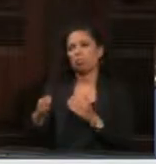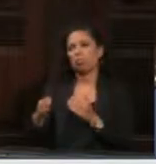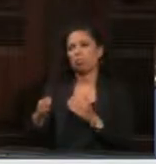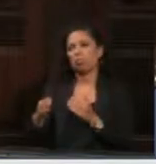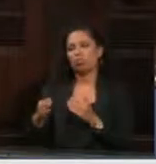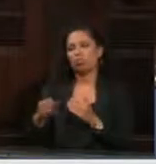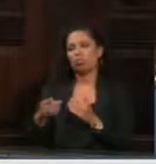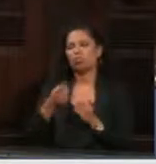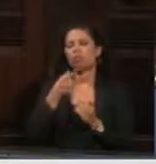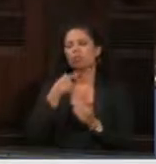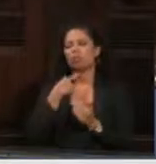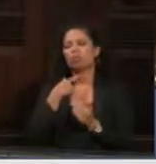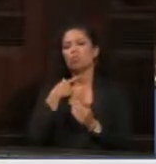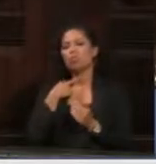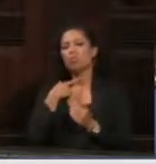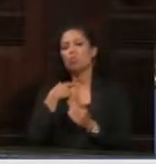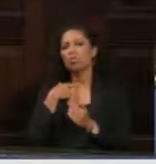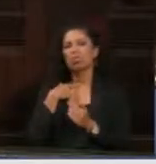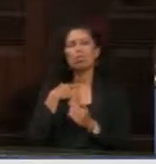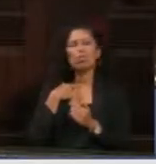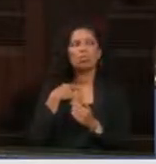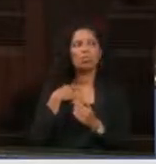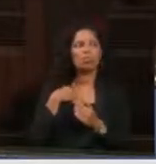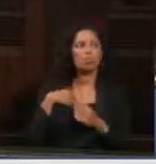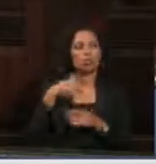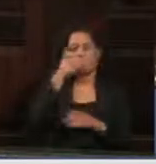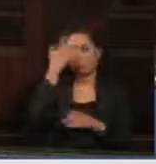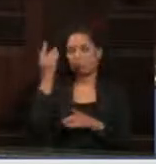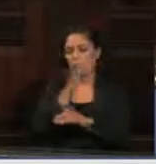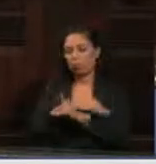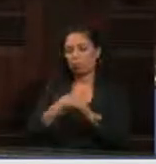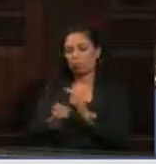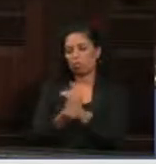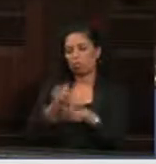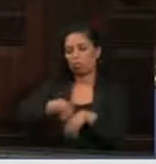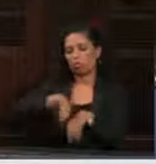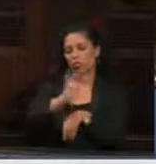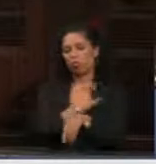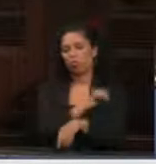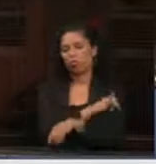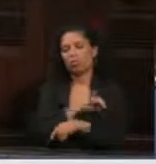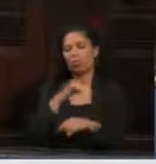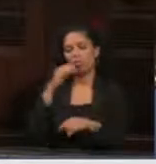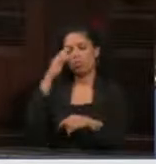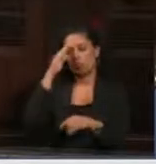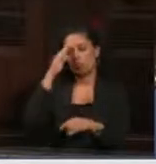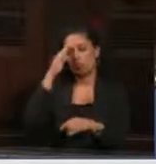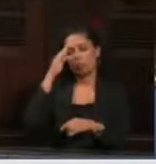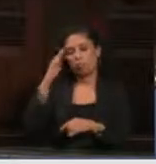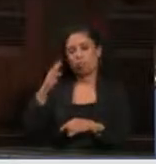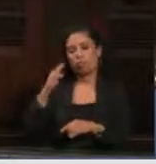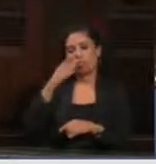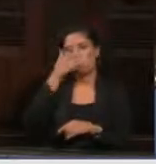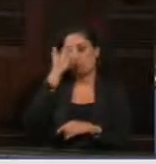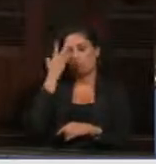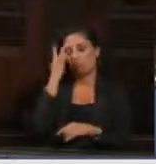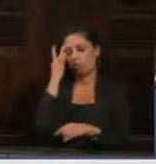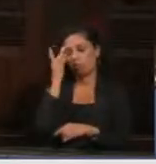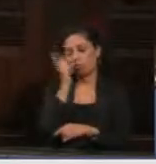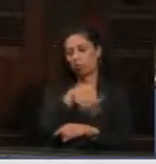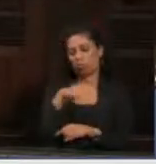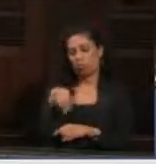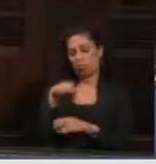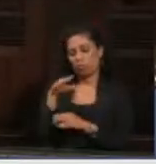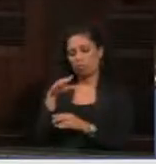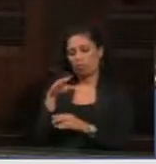interesses nas demandas do povo do estado de janeiro e em especial da comunidade acadêmica e científica do nosso estado já que